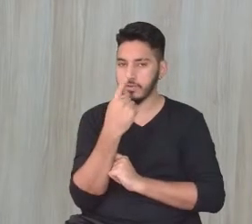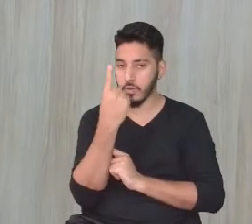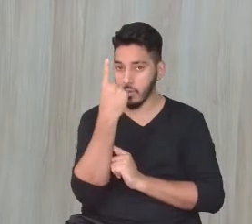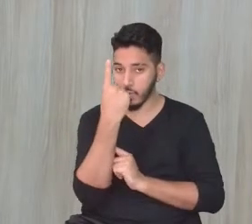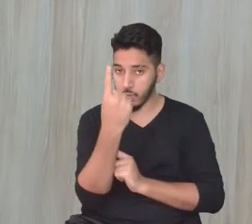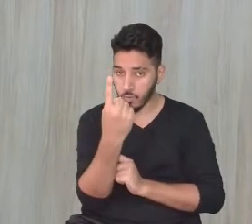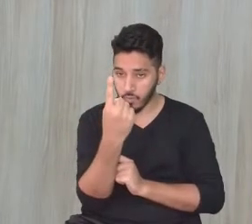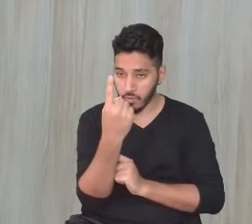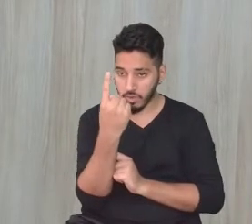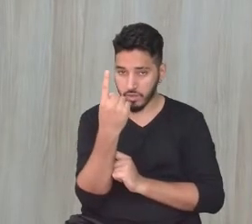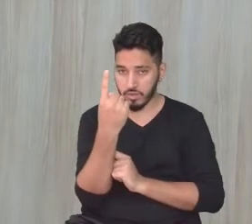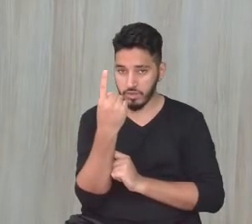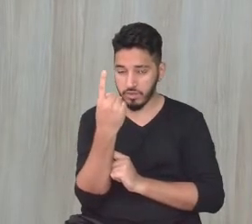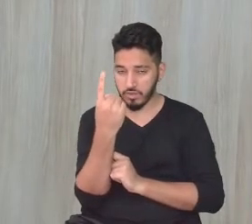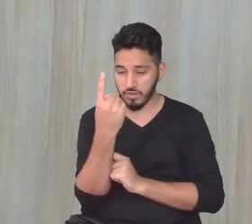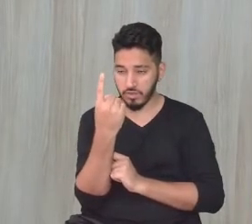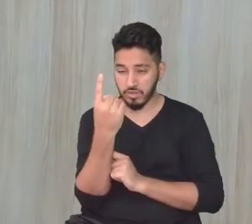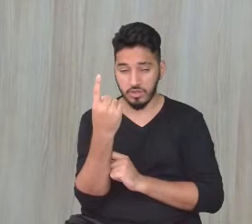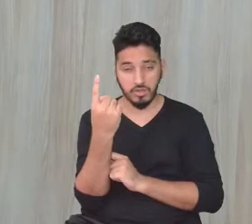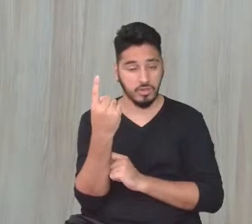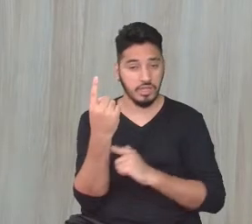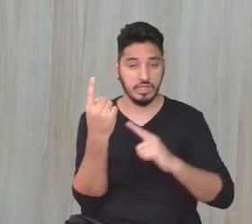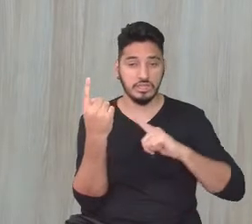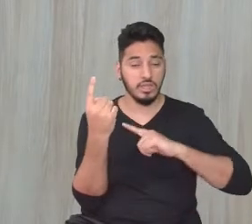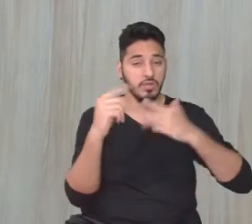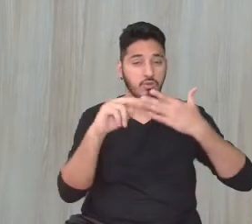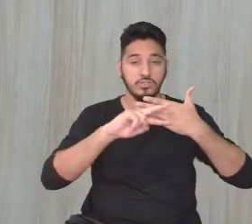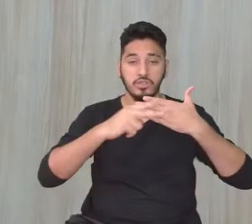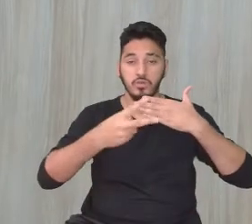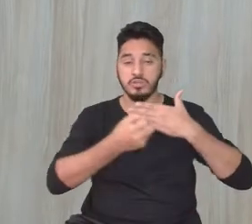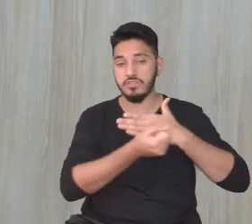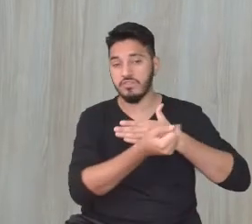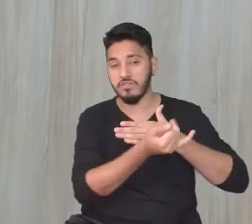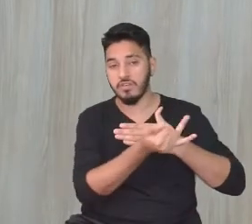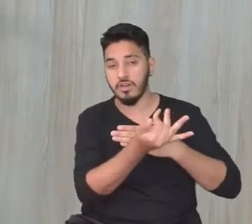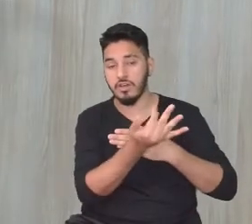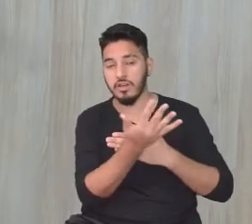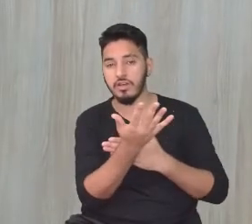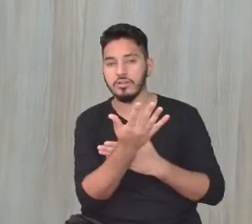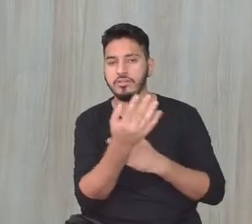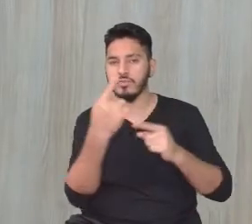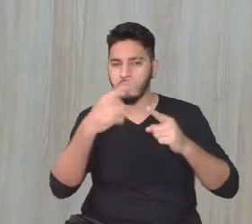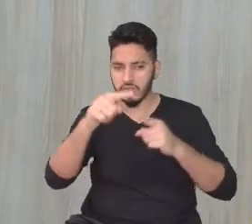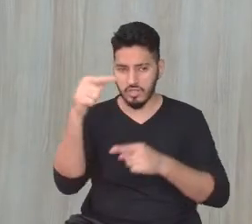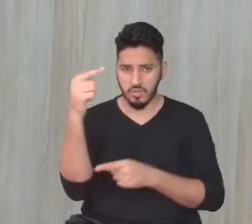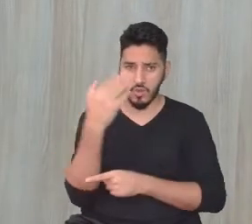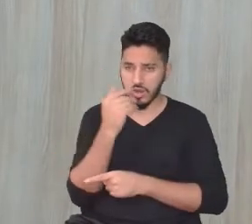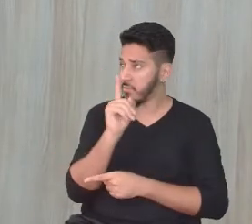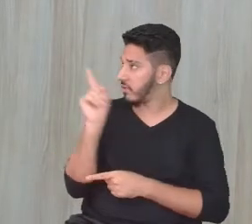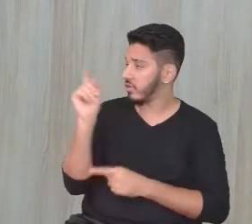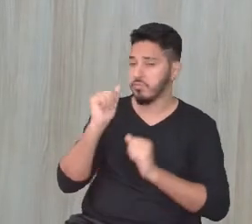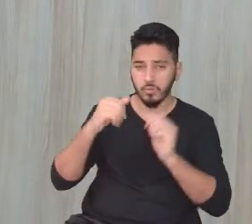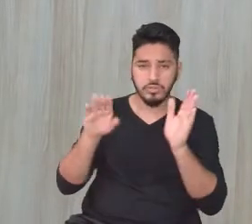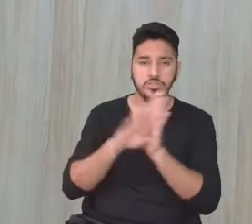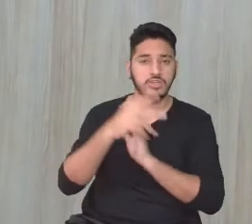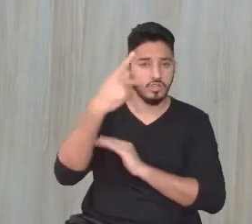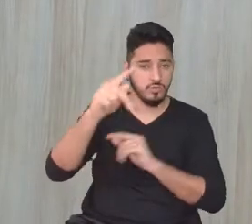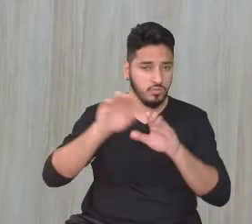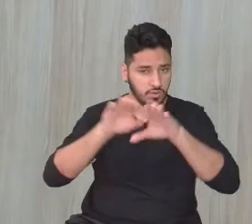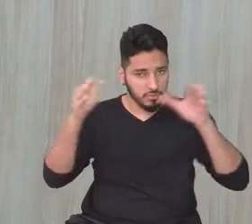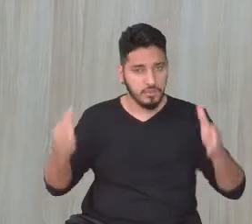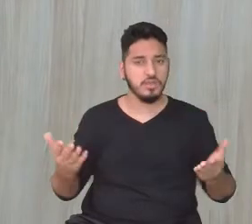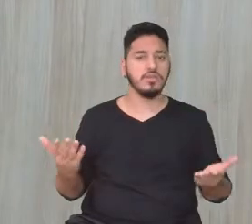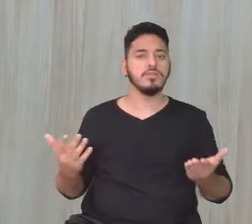um atividade quanto os reflexos vão lá porque aquele alimento vai poder parar na sua mesma pessoa cheio e agora